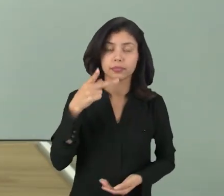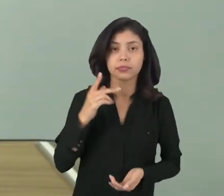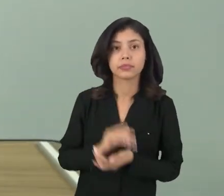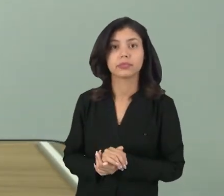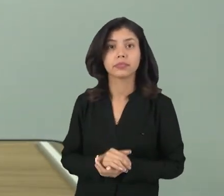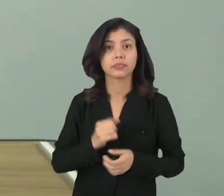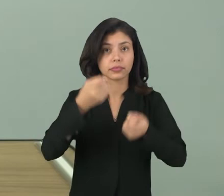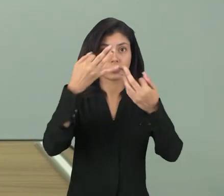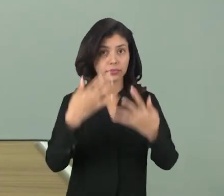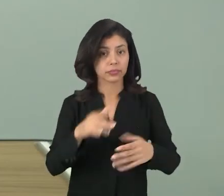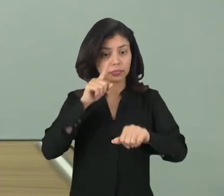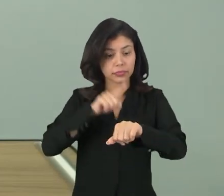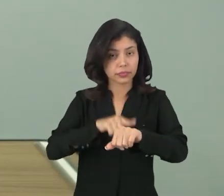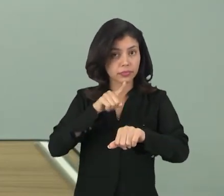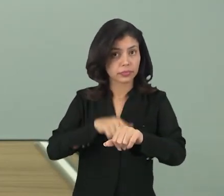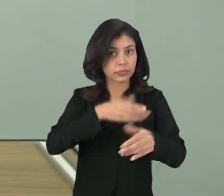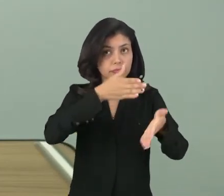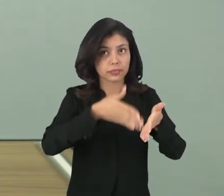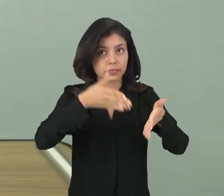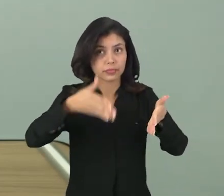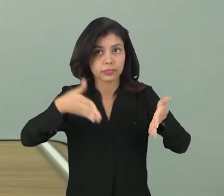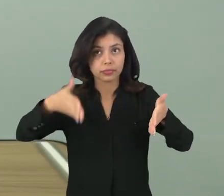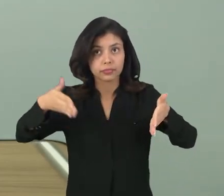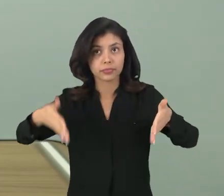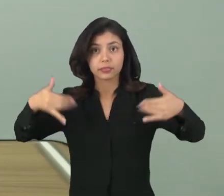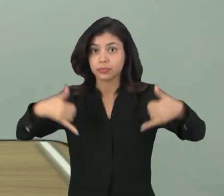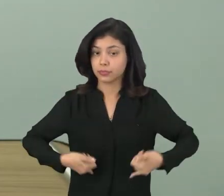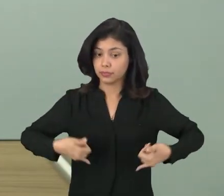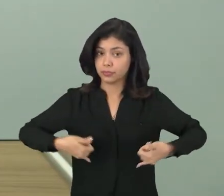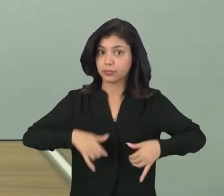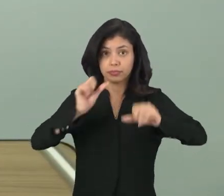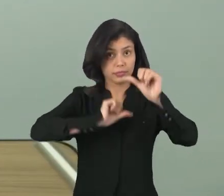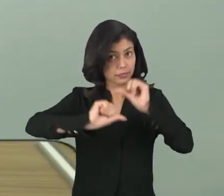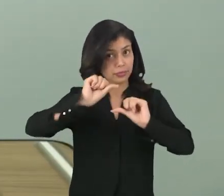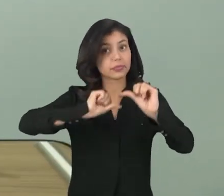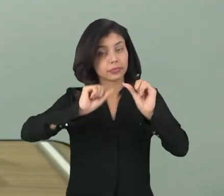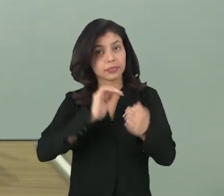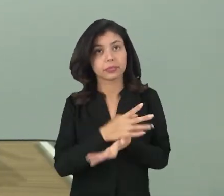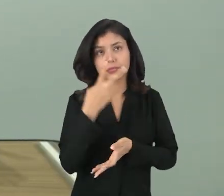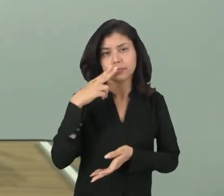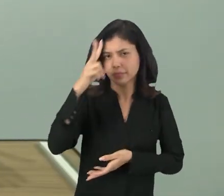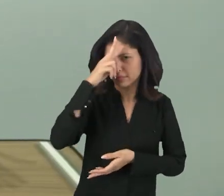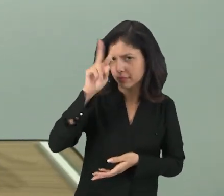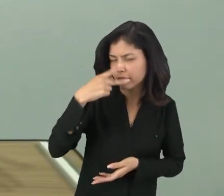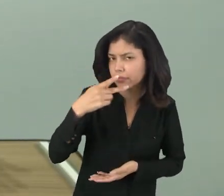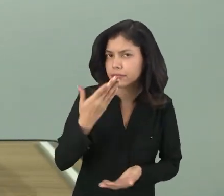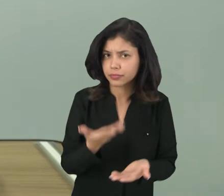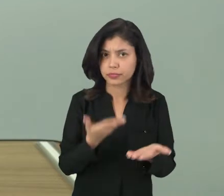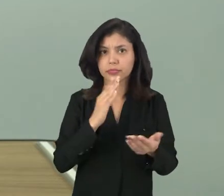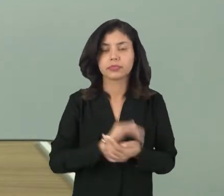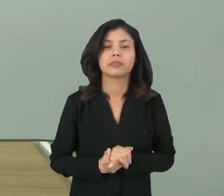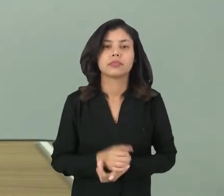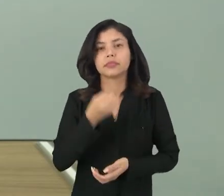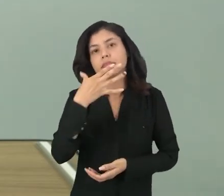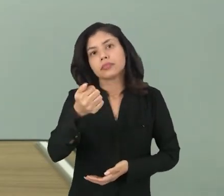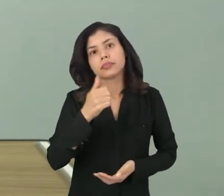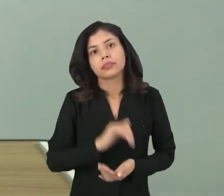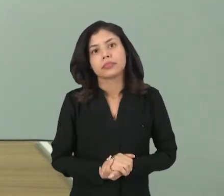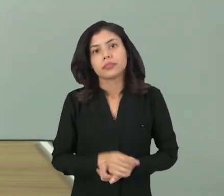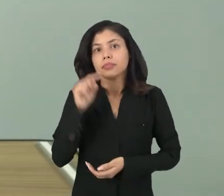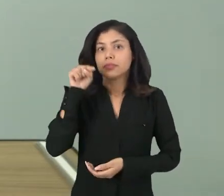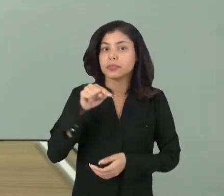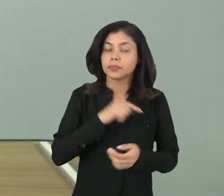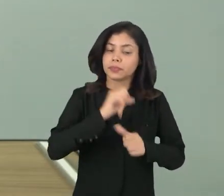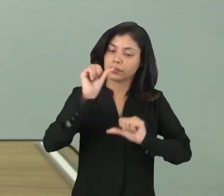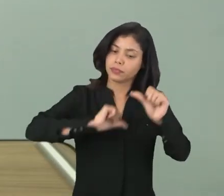falando que com o tempo as cidades elas vão sofrendo transformações. Vocês lembram que eu falava sobre isso? Muito bem. E